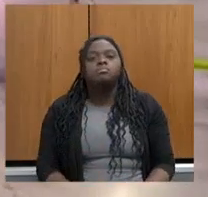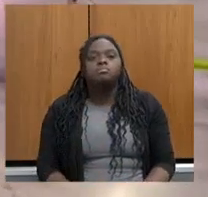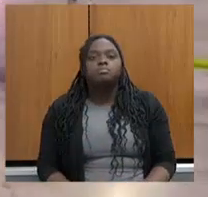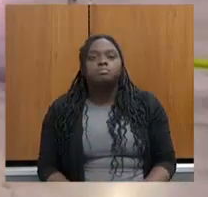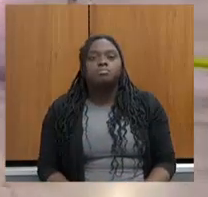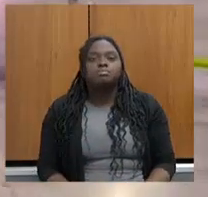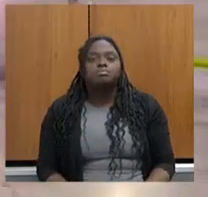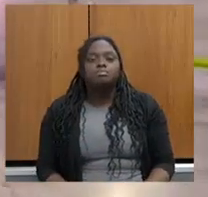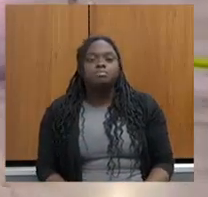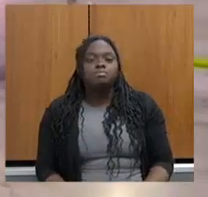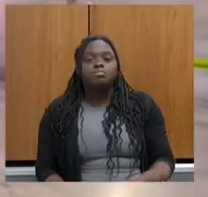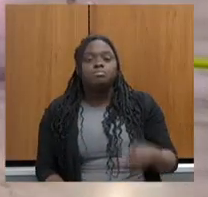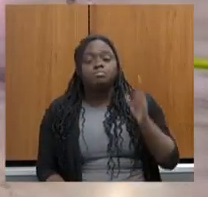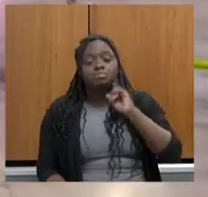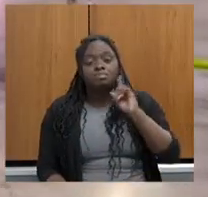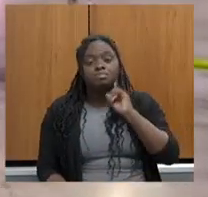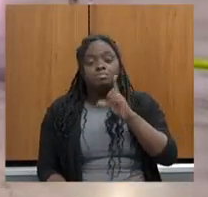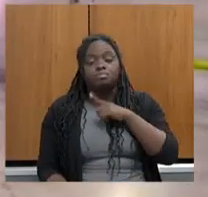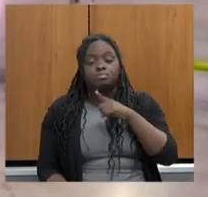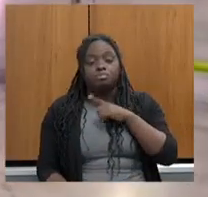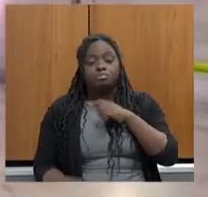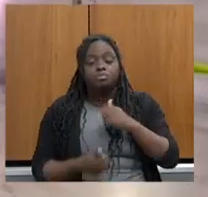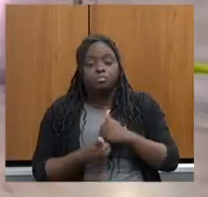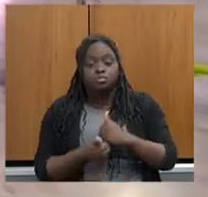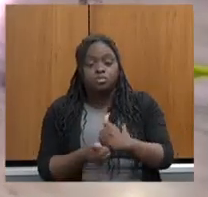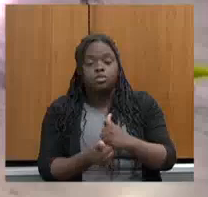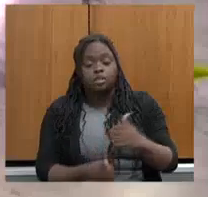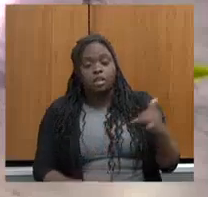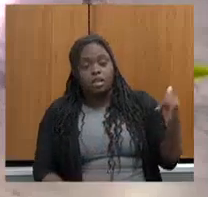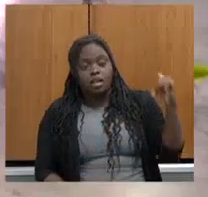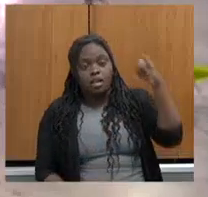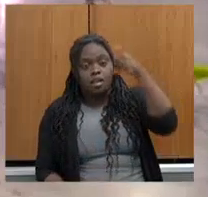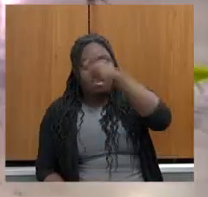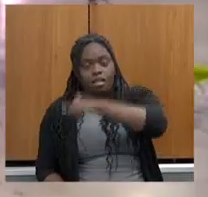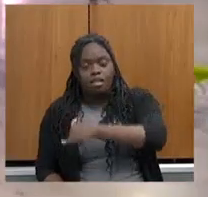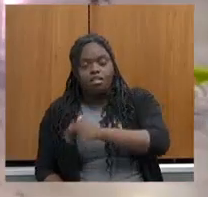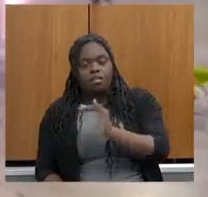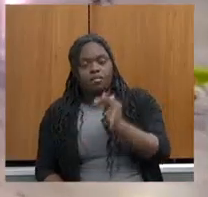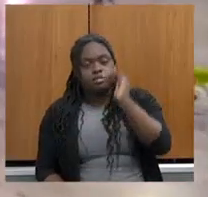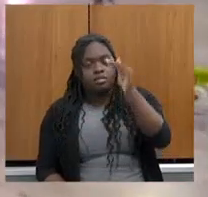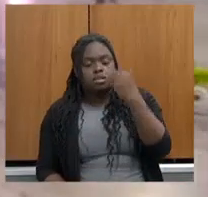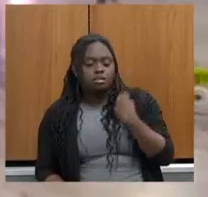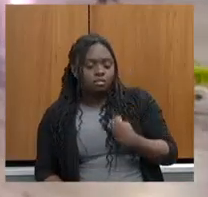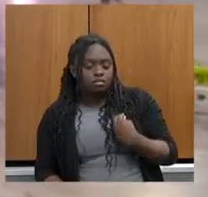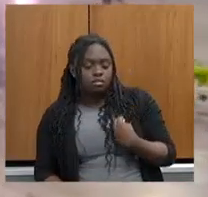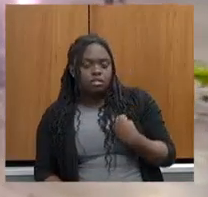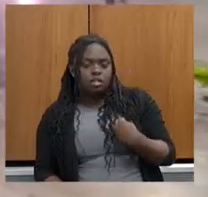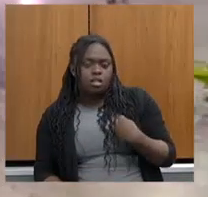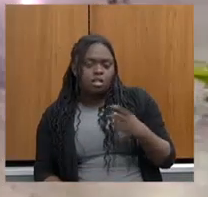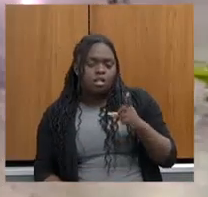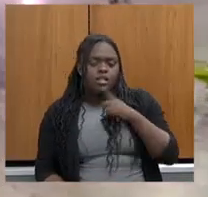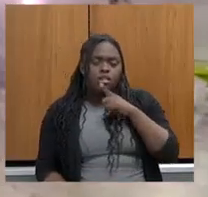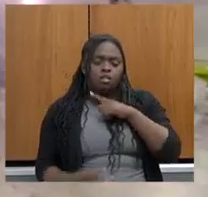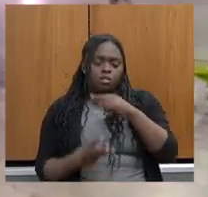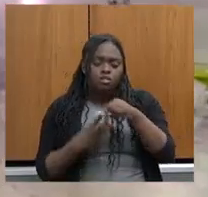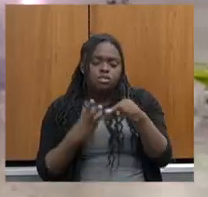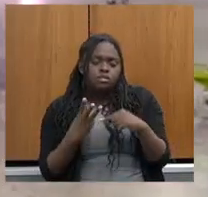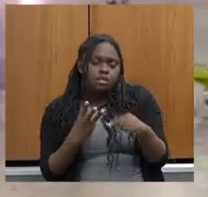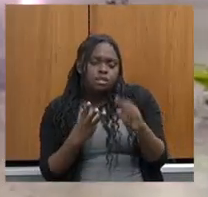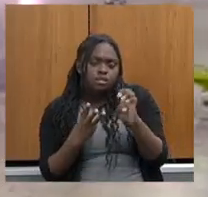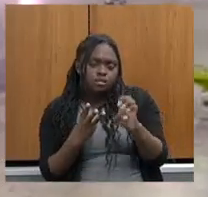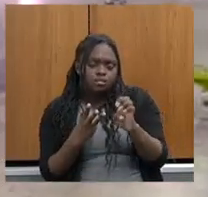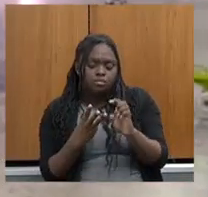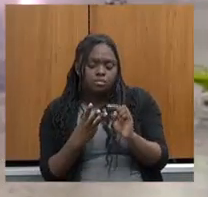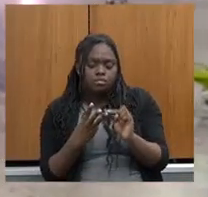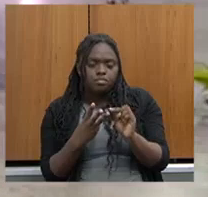chamado saave que é o suporte aéreo avançado de vida ele compreende três entes que a secretaria de estado de